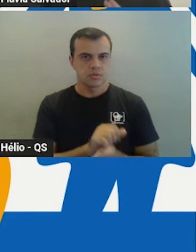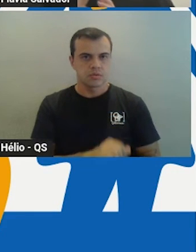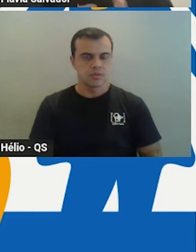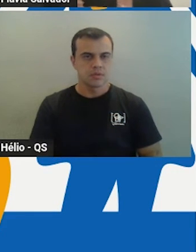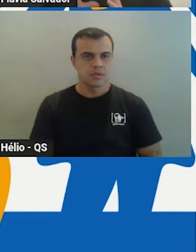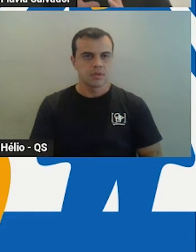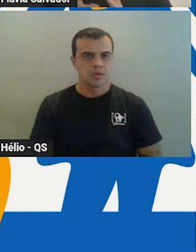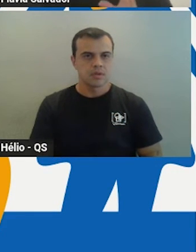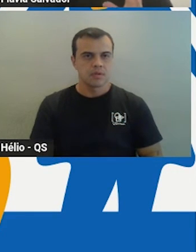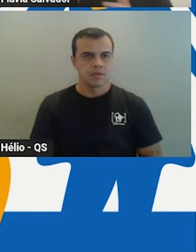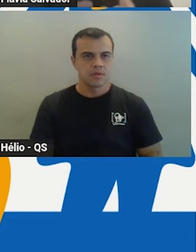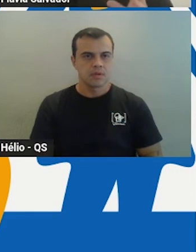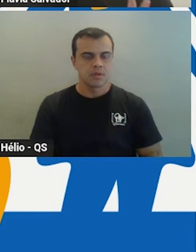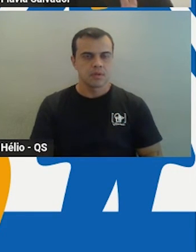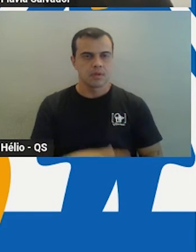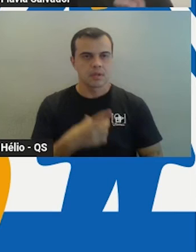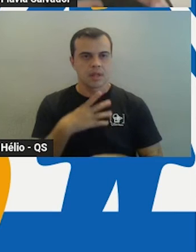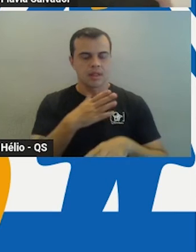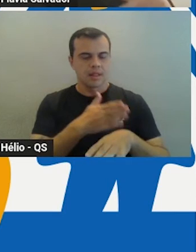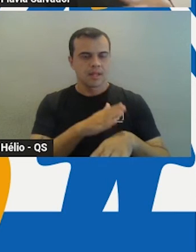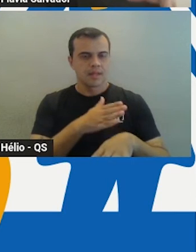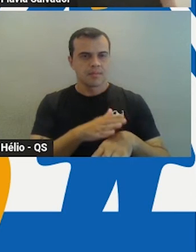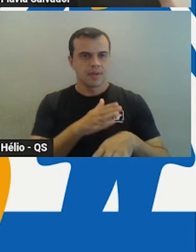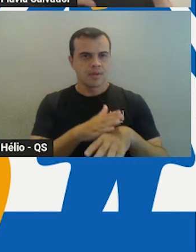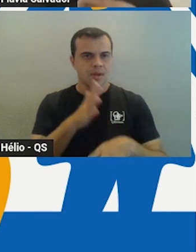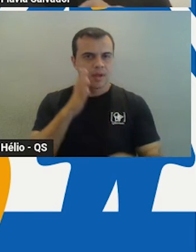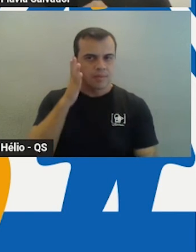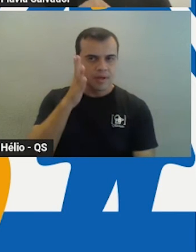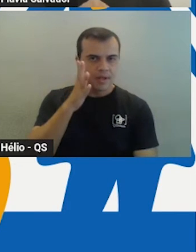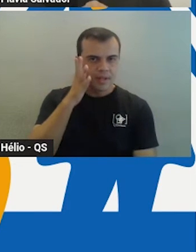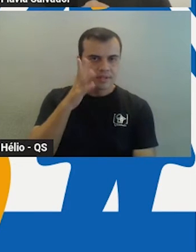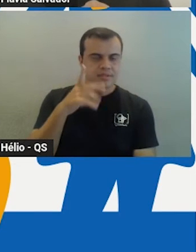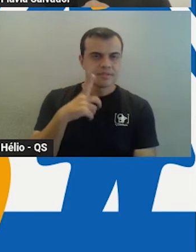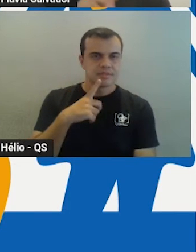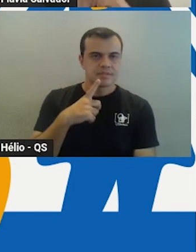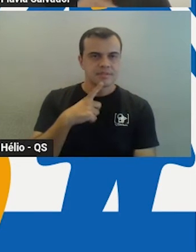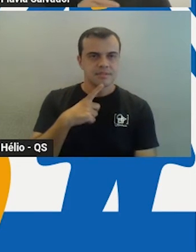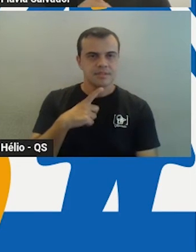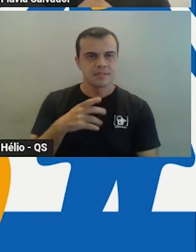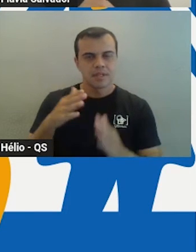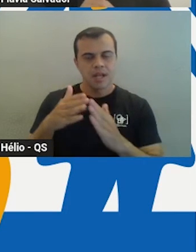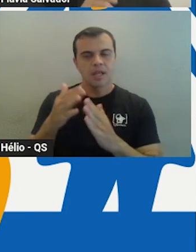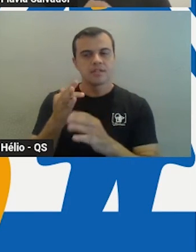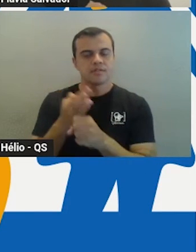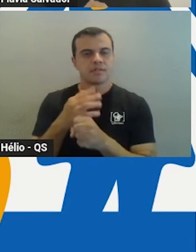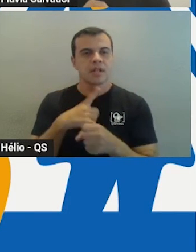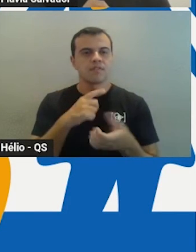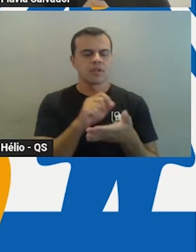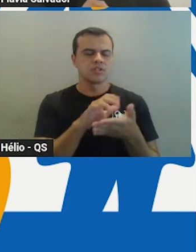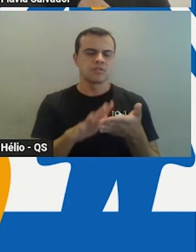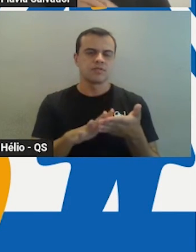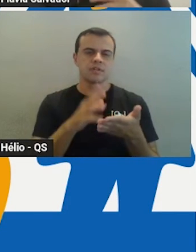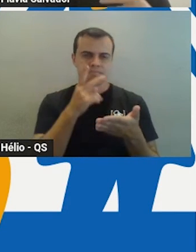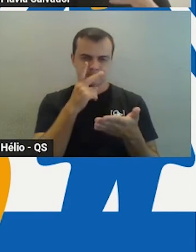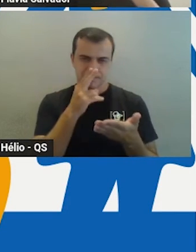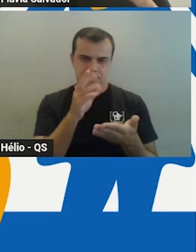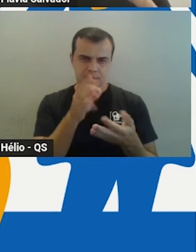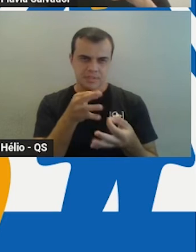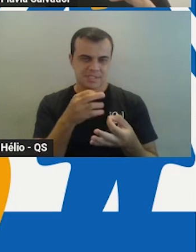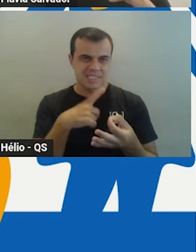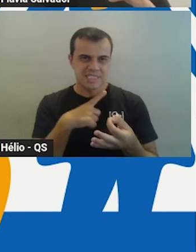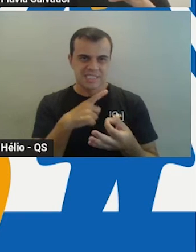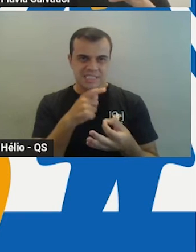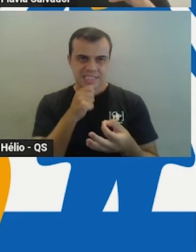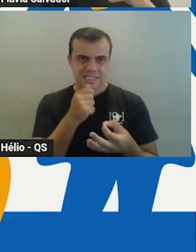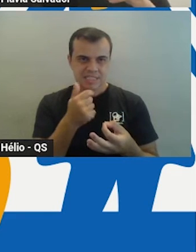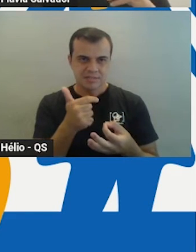a gente fez um treinamento, um workshop fora do espaço da Casa Fiat e teve uma atividade que foi muito isso. Se não